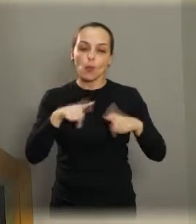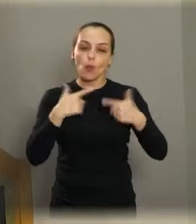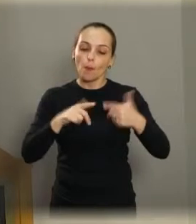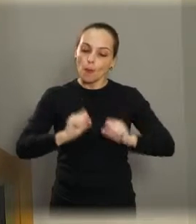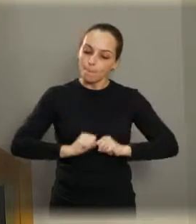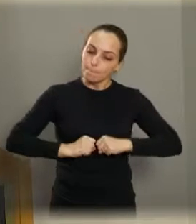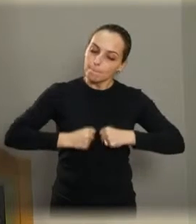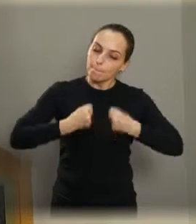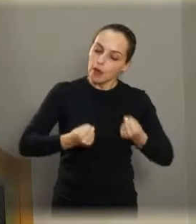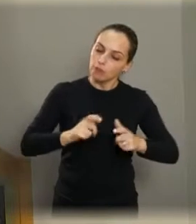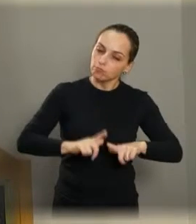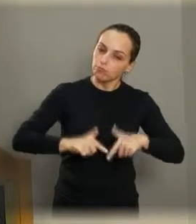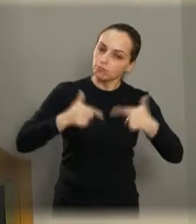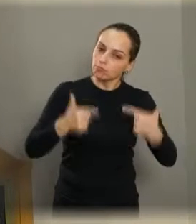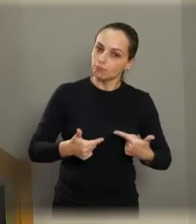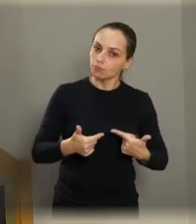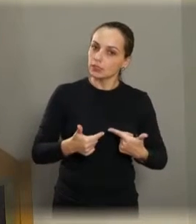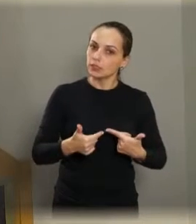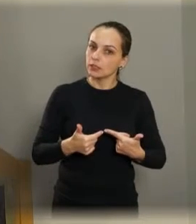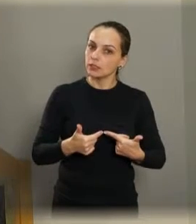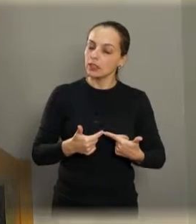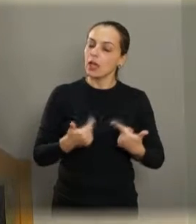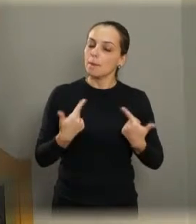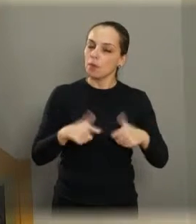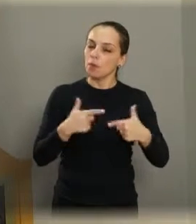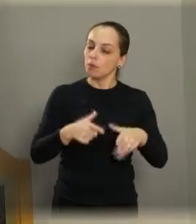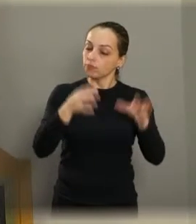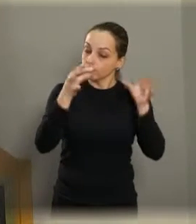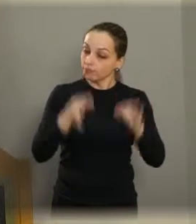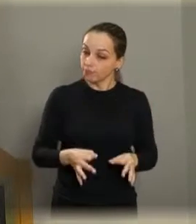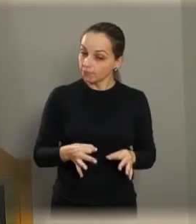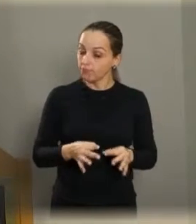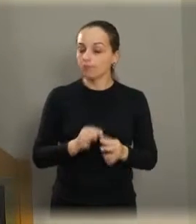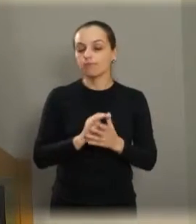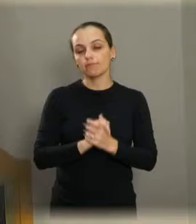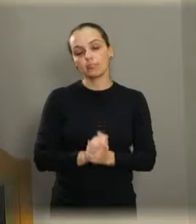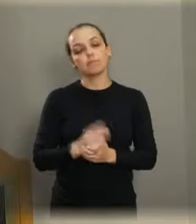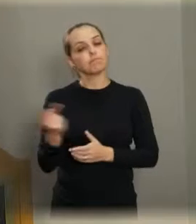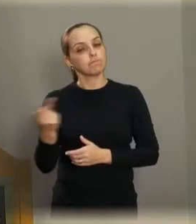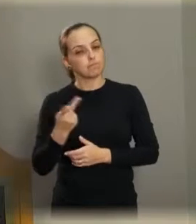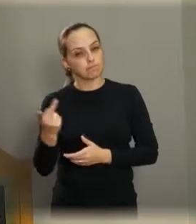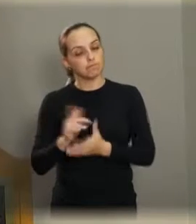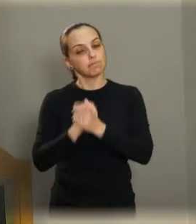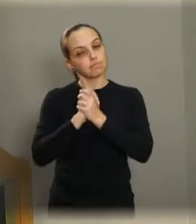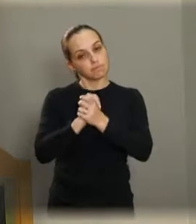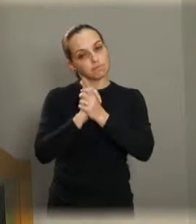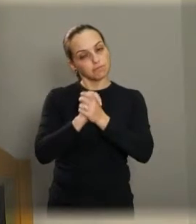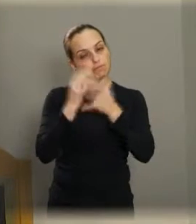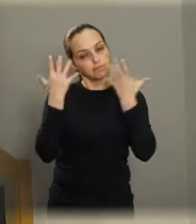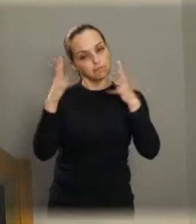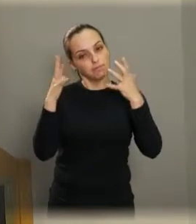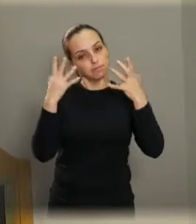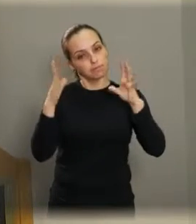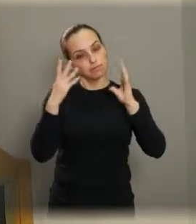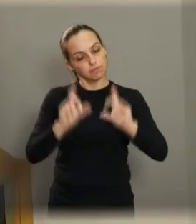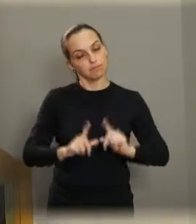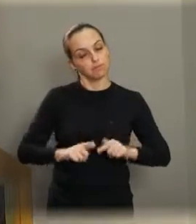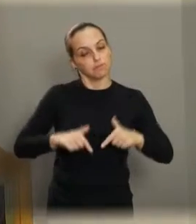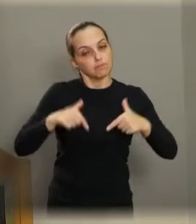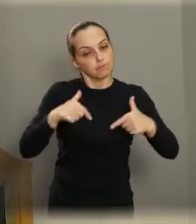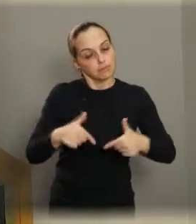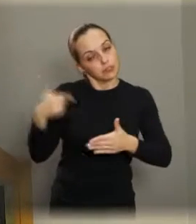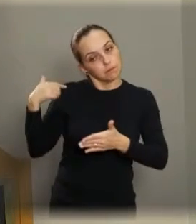para corresponder às expectativas tão parabenizo vocês aí por todo o empenho ao longo